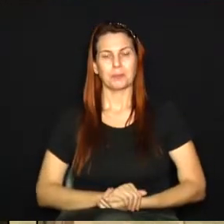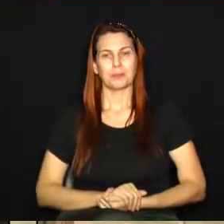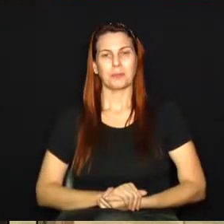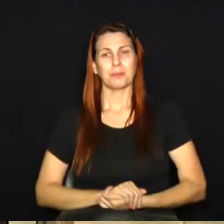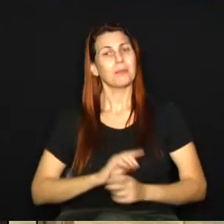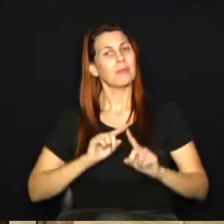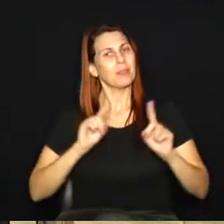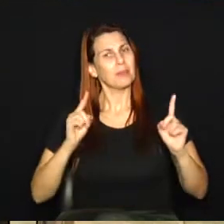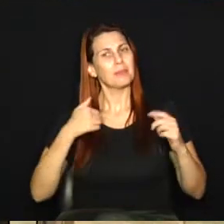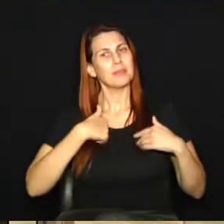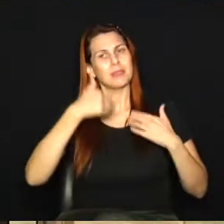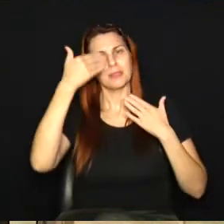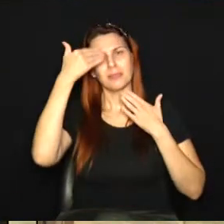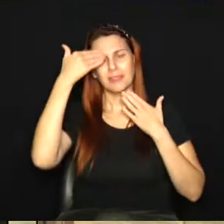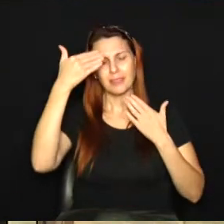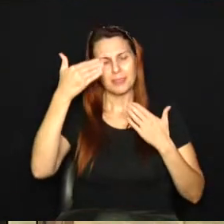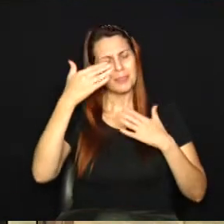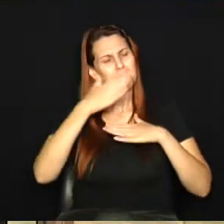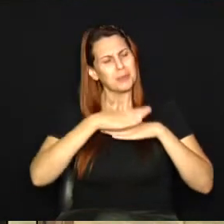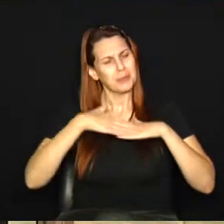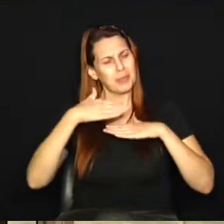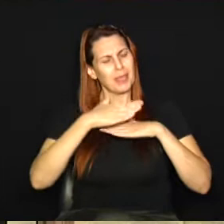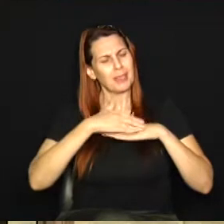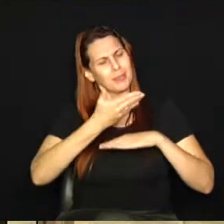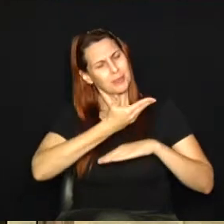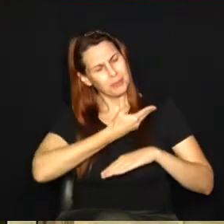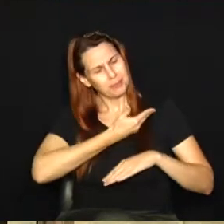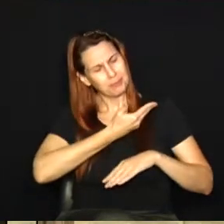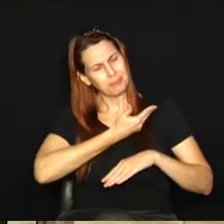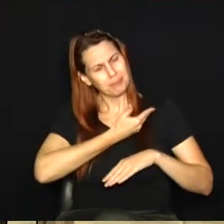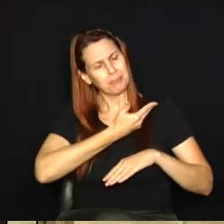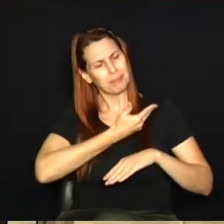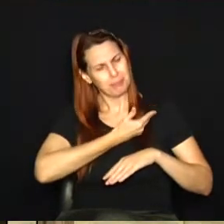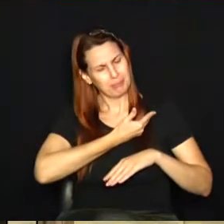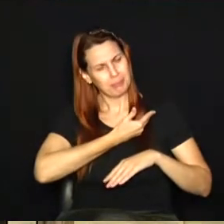Mas agradeço a gentileza, o carinho, a amizade.